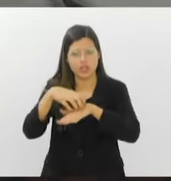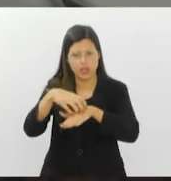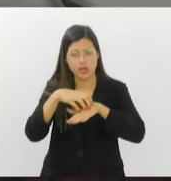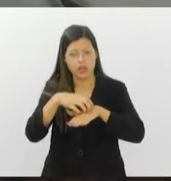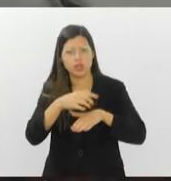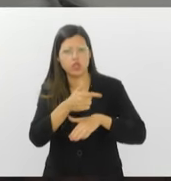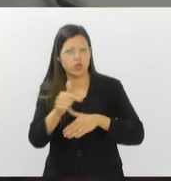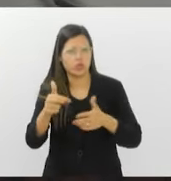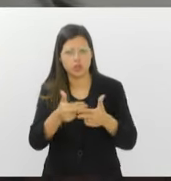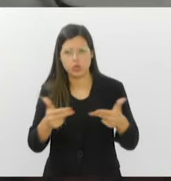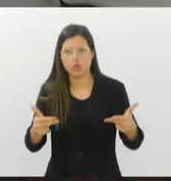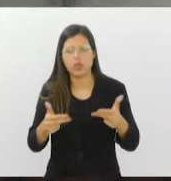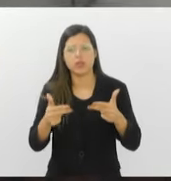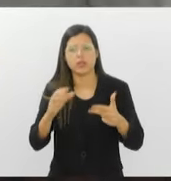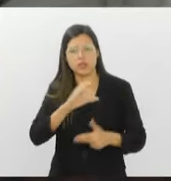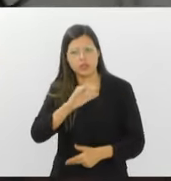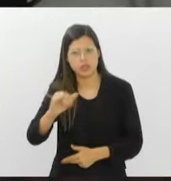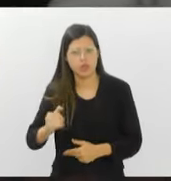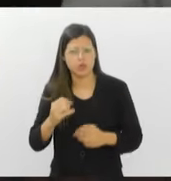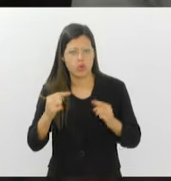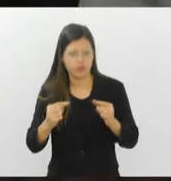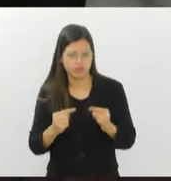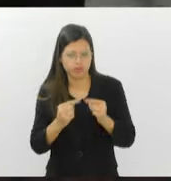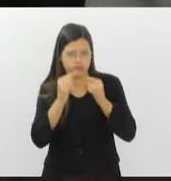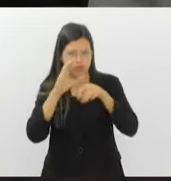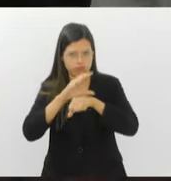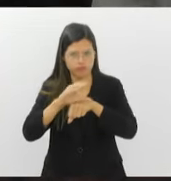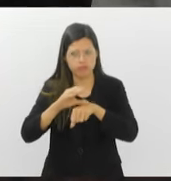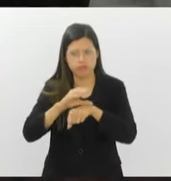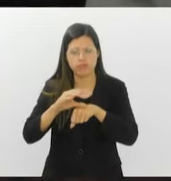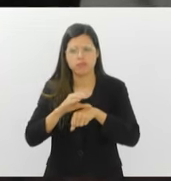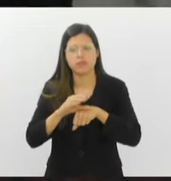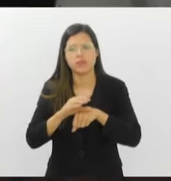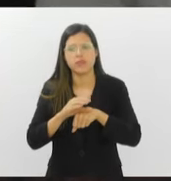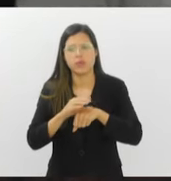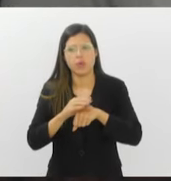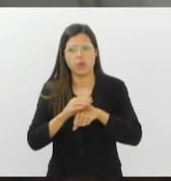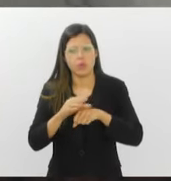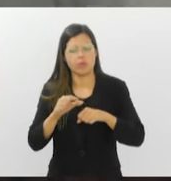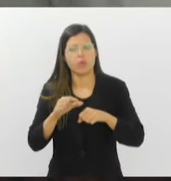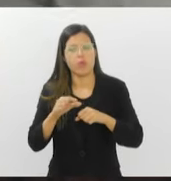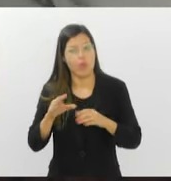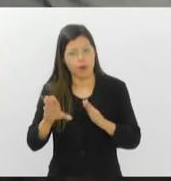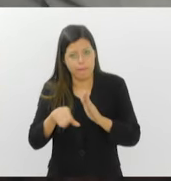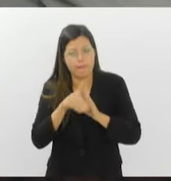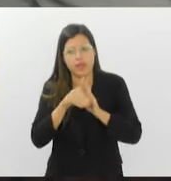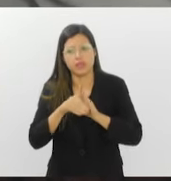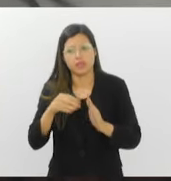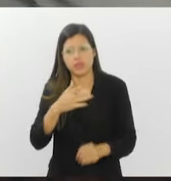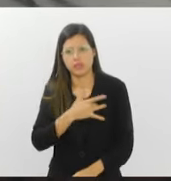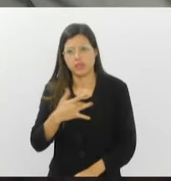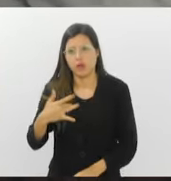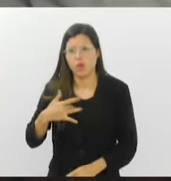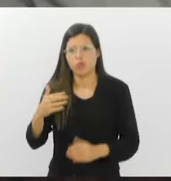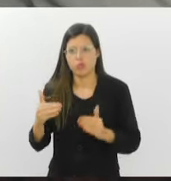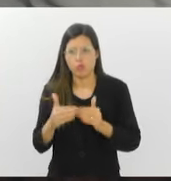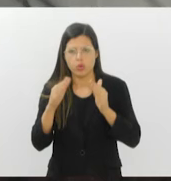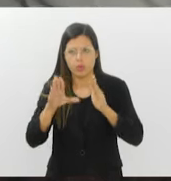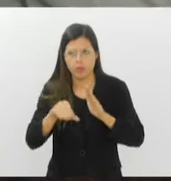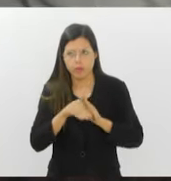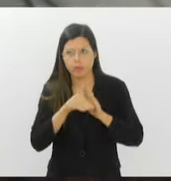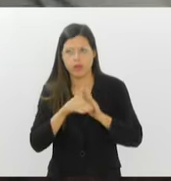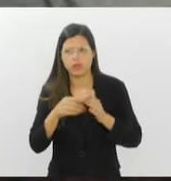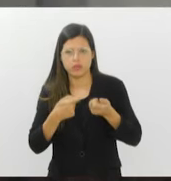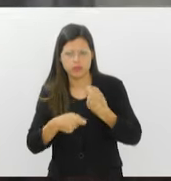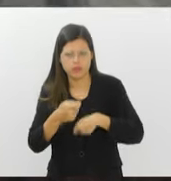das comissões Constituição e Justiça pela constitucionalidade com emendas, de Saúde favorável com emendas, de Orçamento,